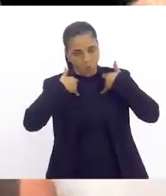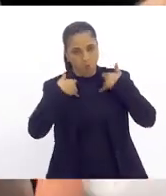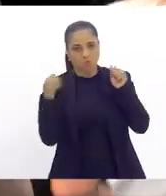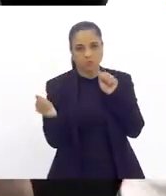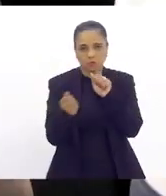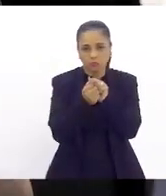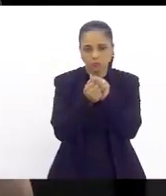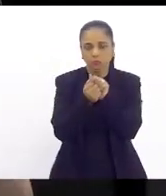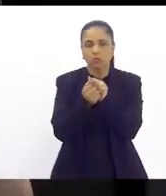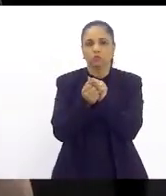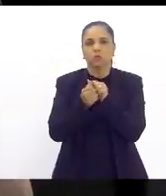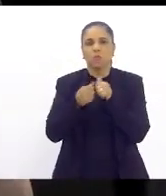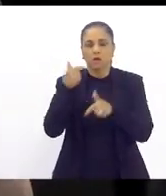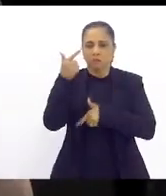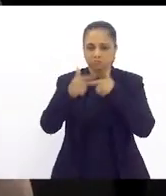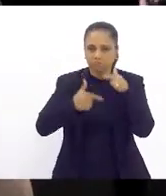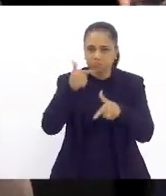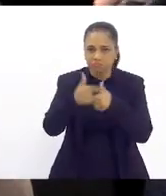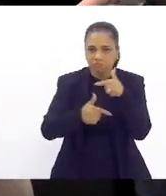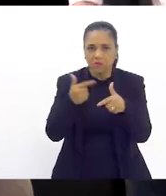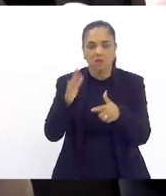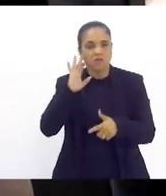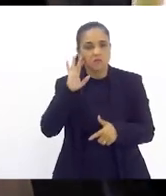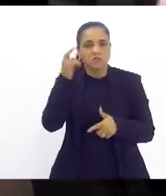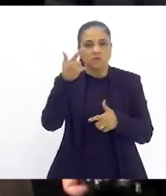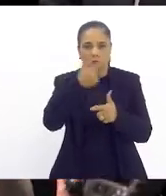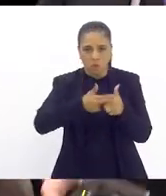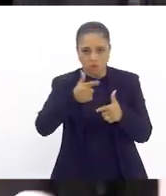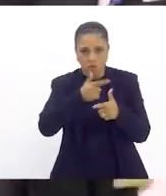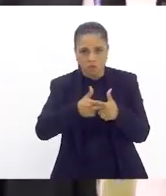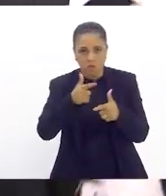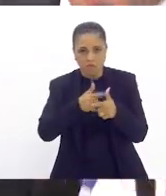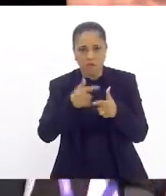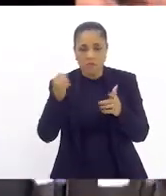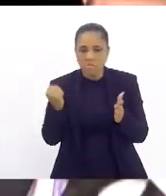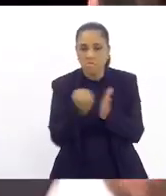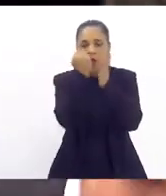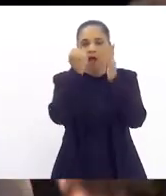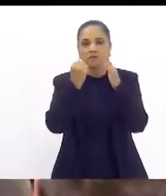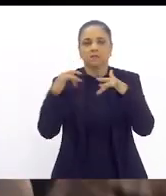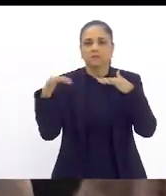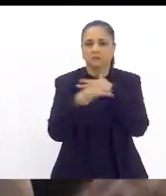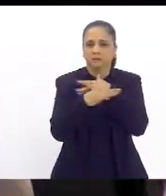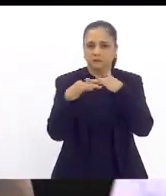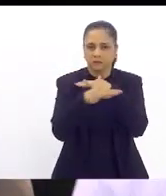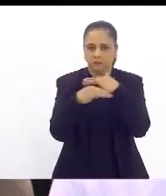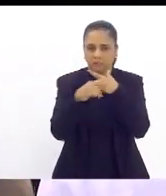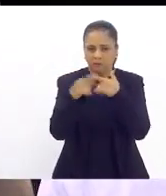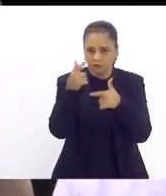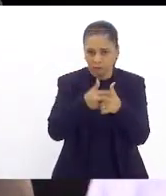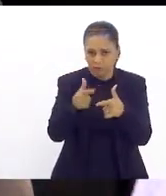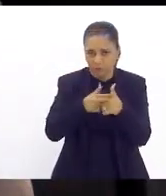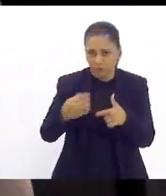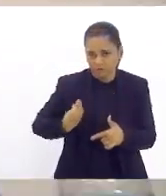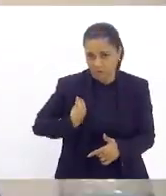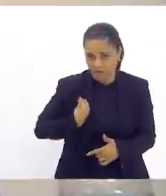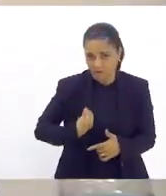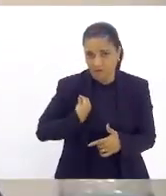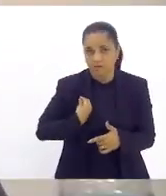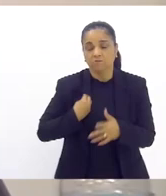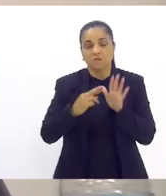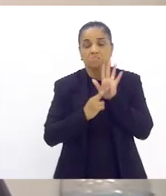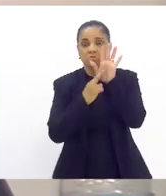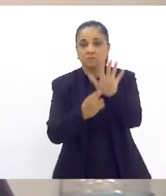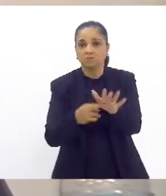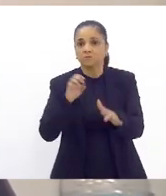lá do alado para resolver esse problema que impacta diretamente a vida nas cidades Quero me dirigir aos diretores representantes da enel